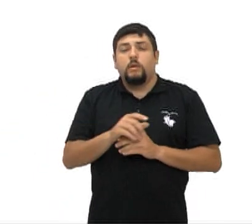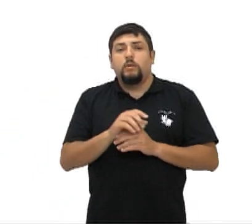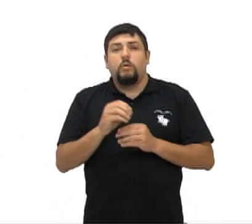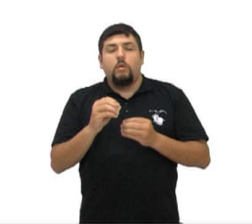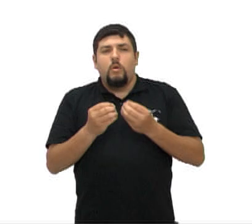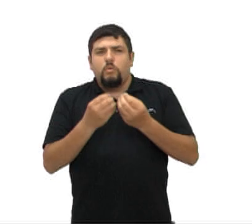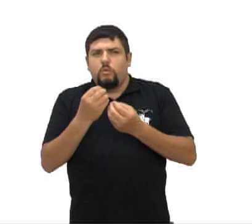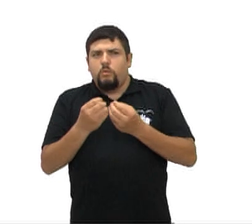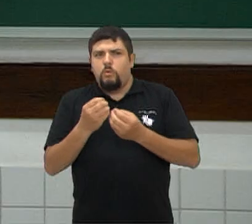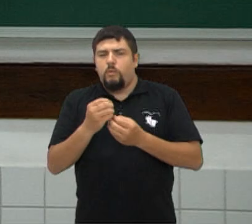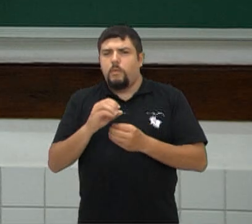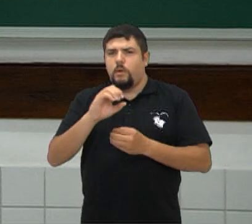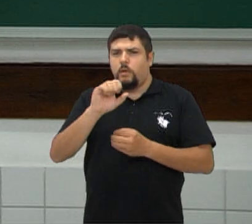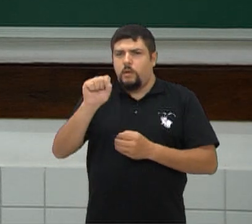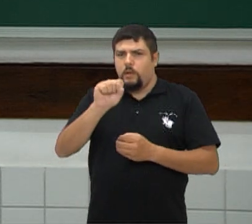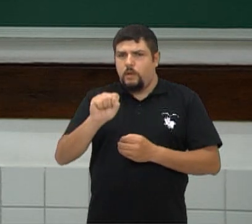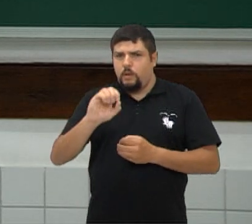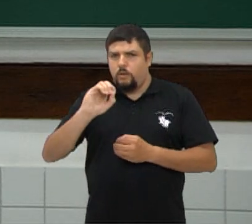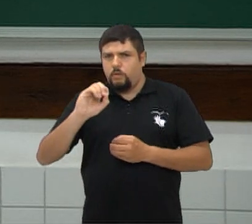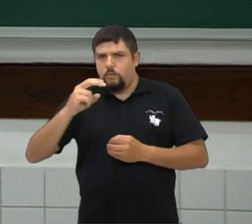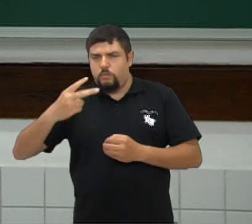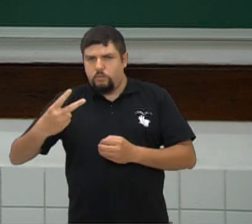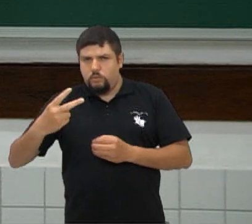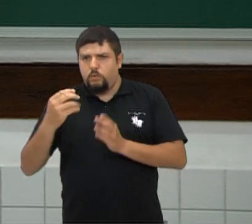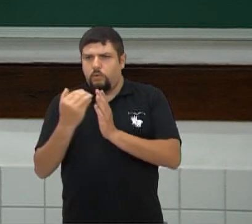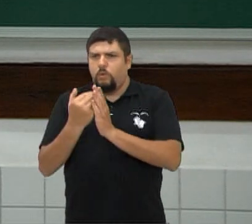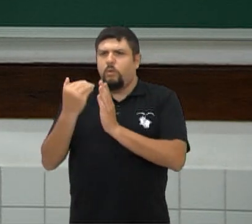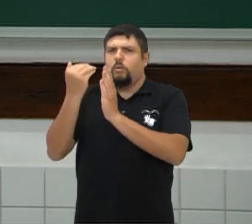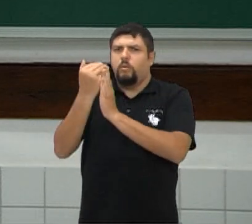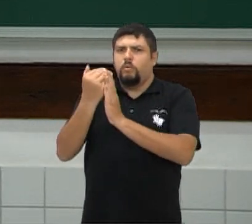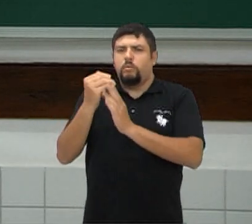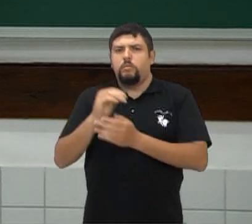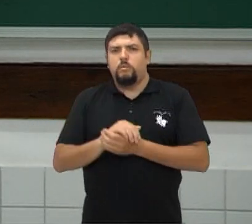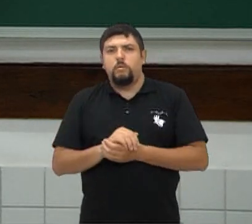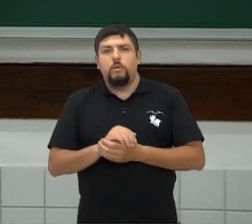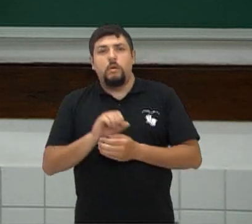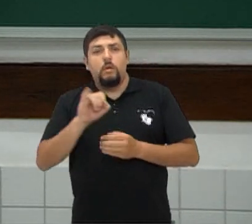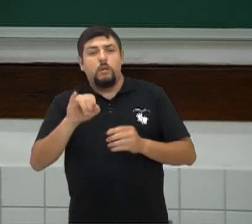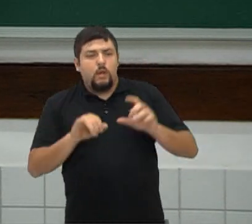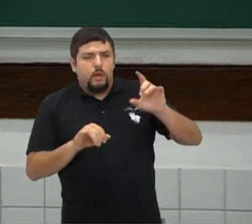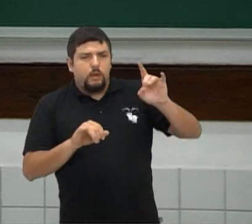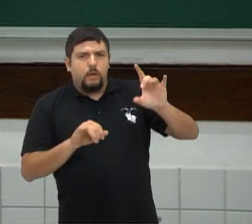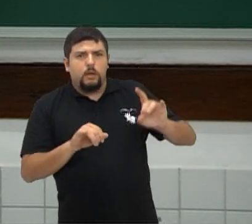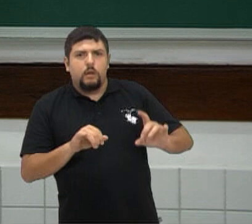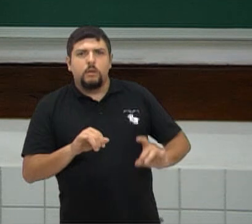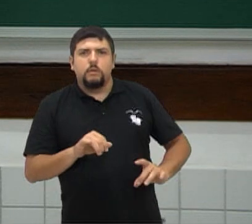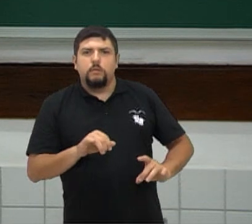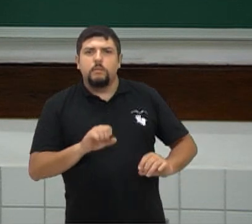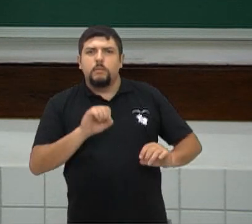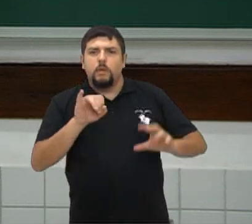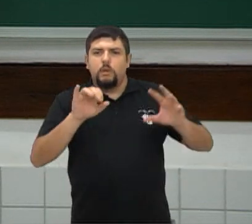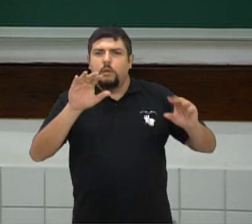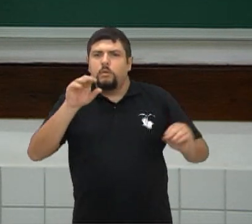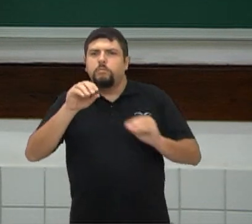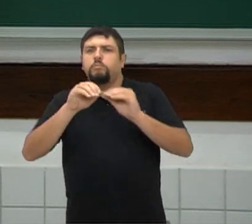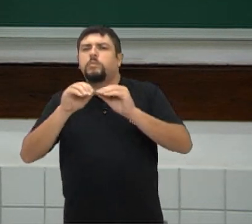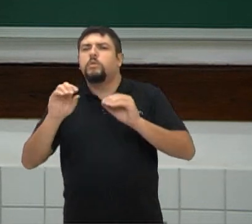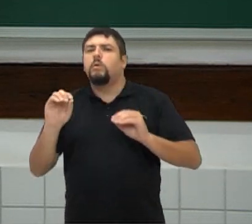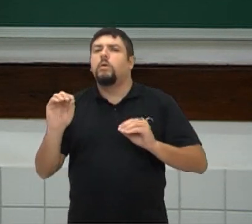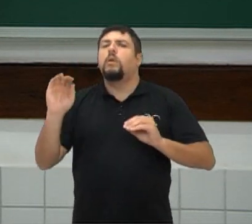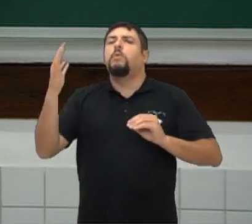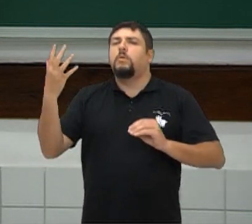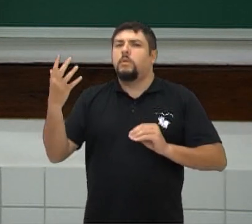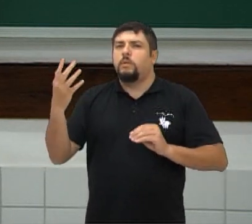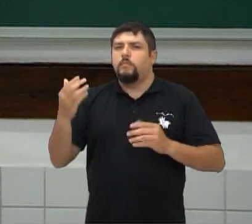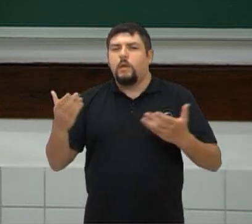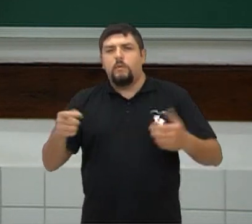de enxofre, SO2, quando o equilíbrio for alterado por... Quero saber o que vai acontecer em cada uma das situações descritas